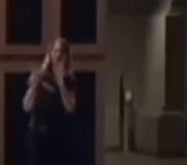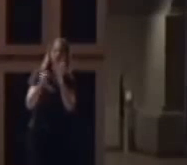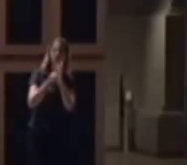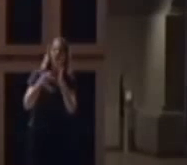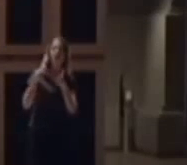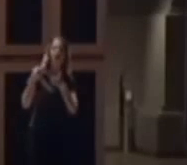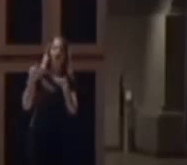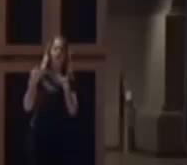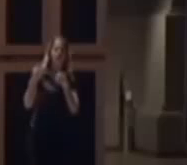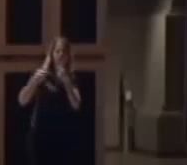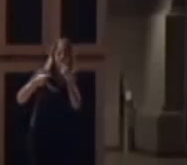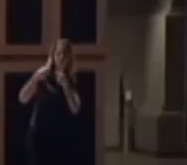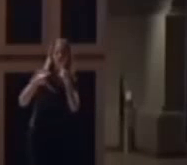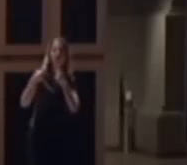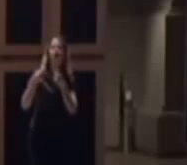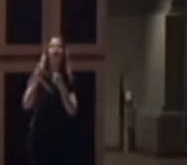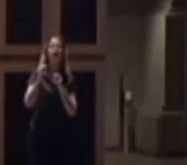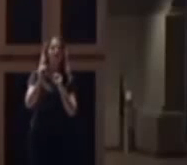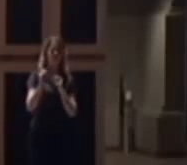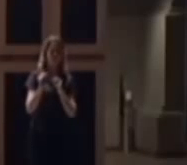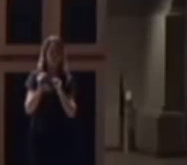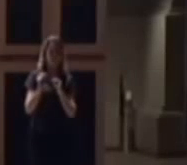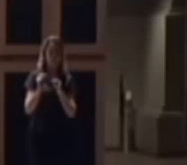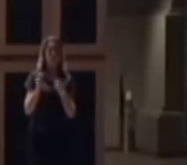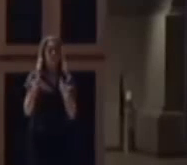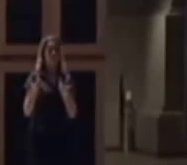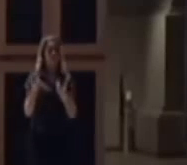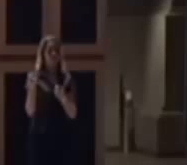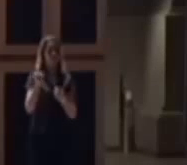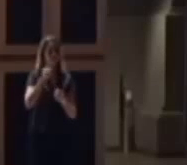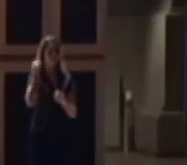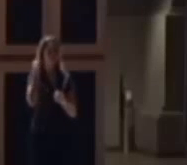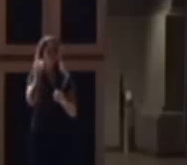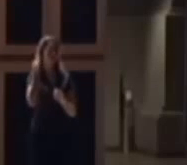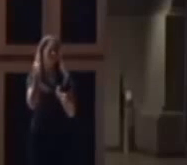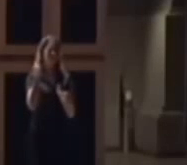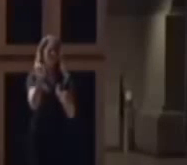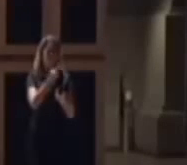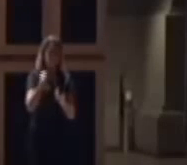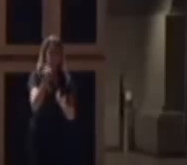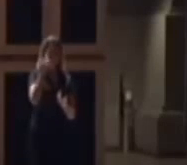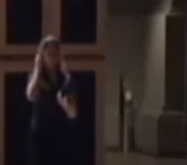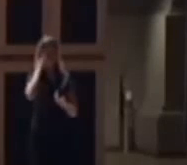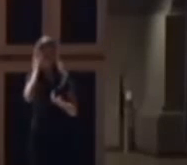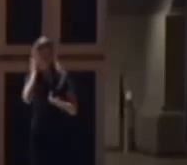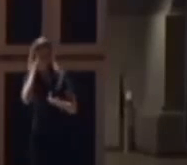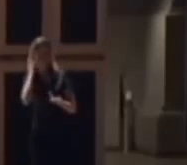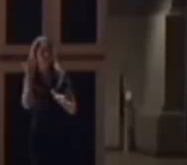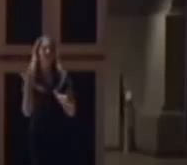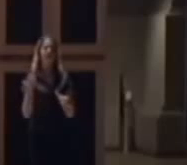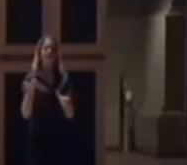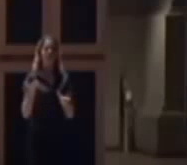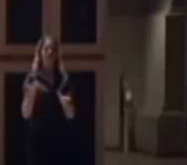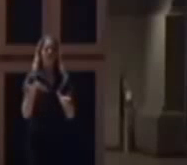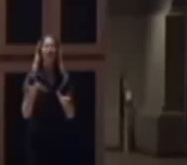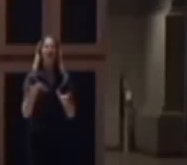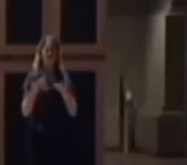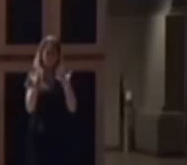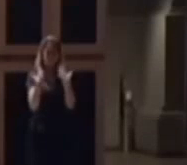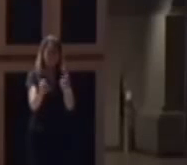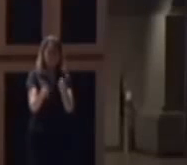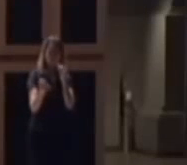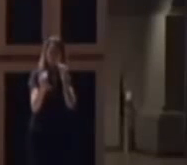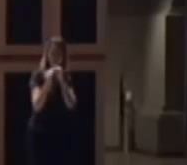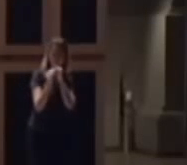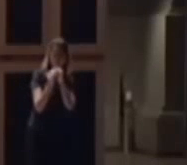quem elabora e conduz a política pública. Isso é uma premissa que eu acho que é básica e que todos nós concordamos, mas